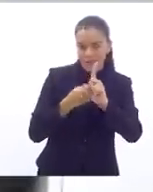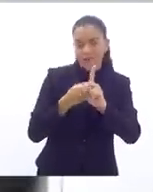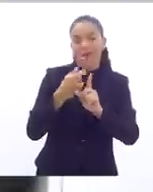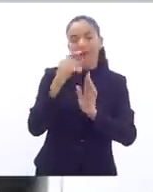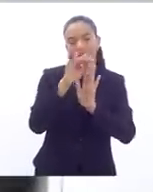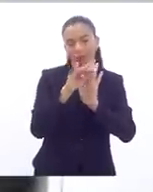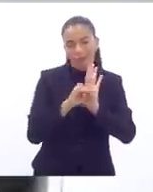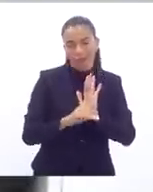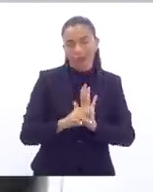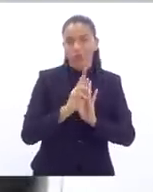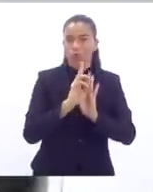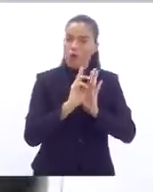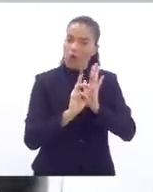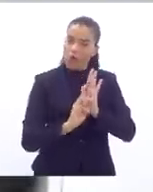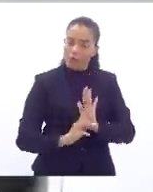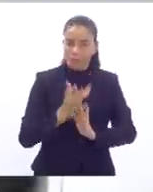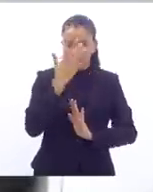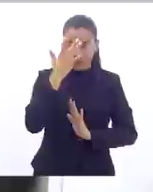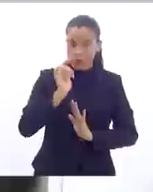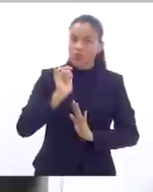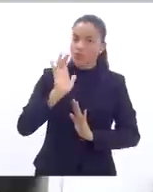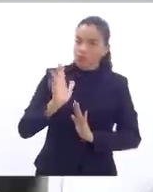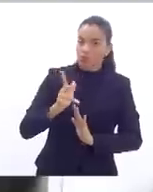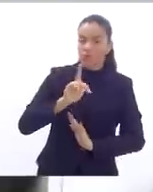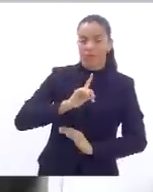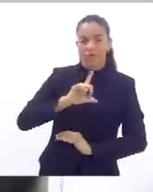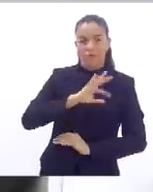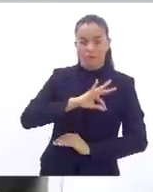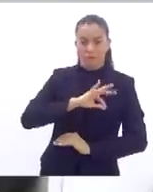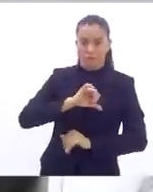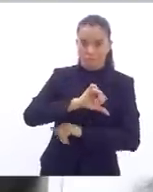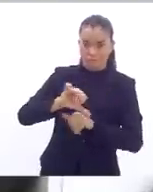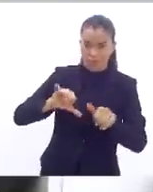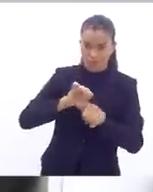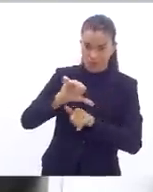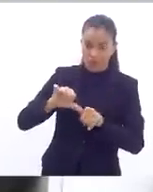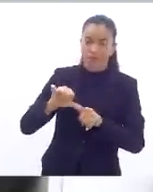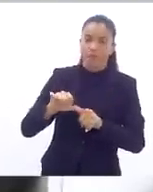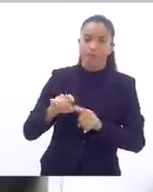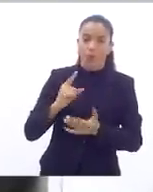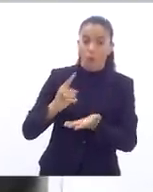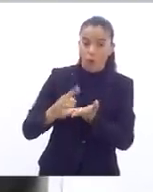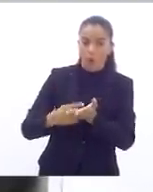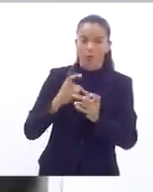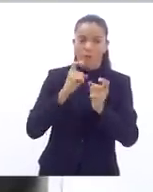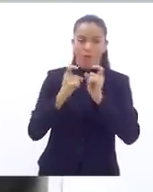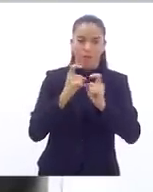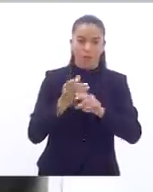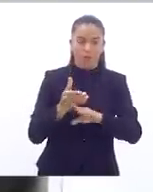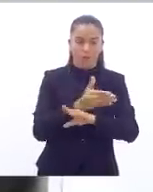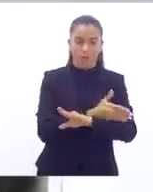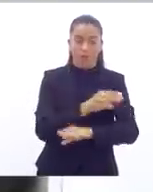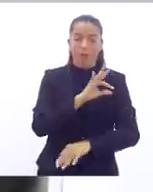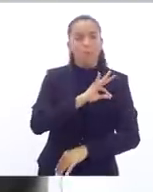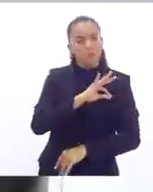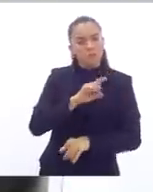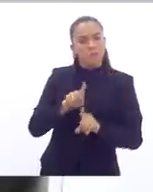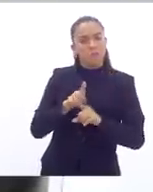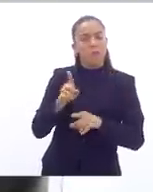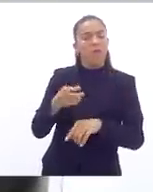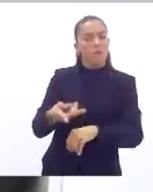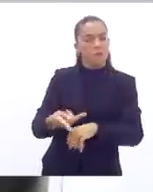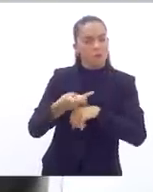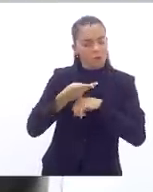listagem com as pessoas que foram hã condizente com que eu havia falado na reunião com eles o pessoal da polícia foi falar também falar com a gente